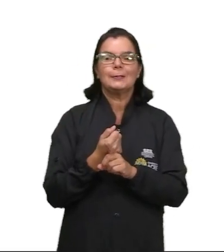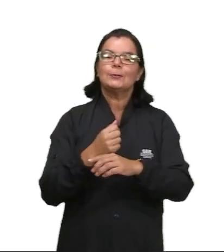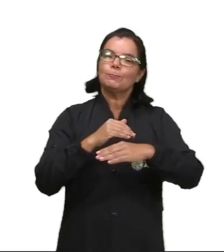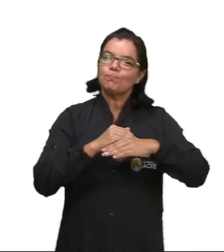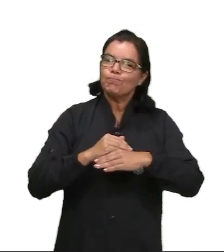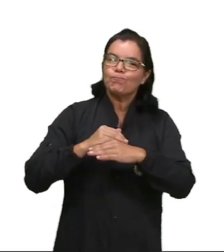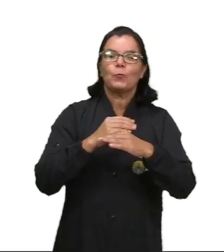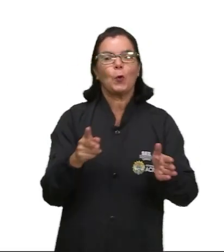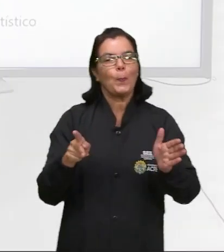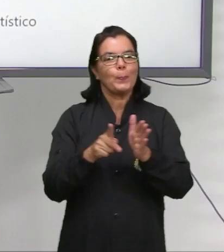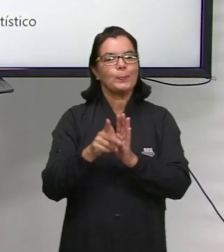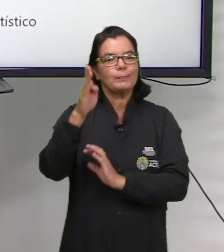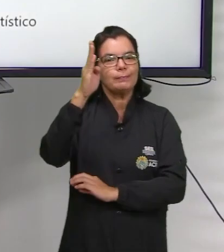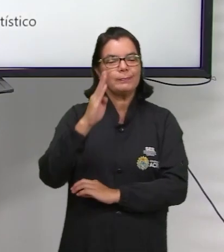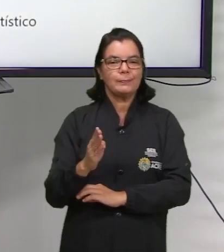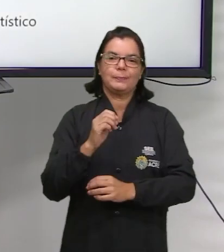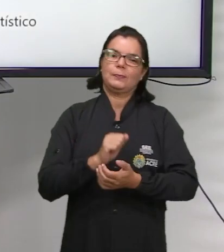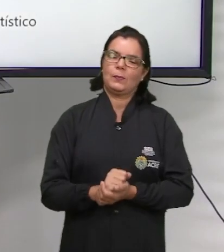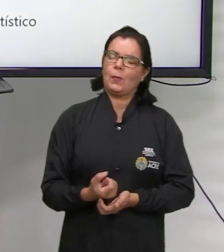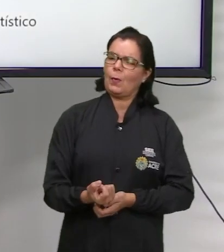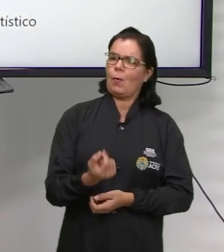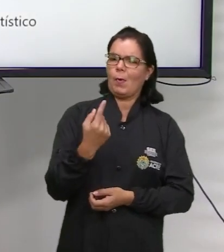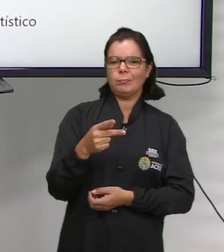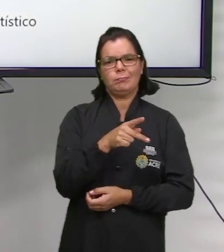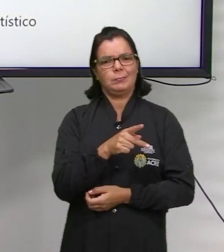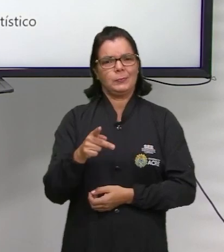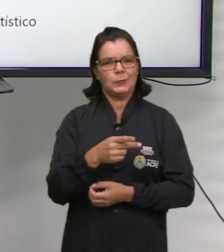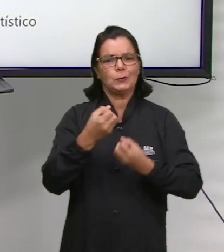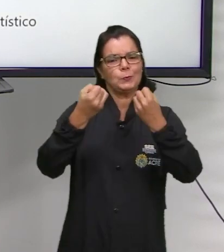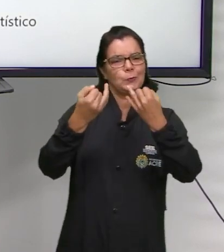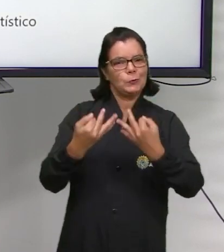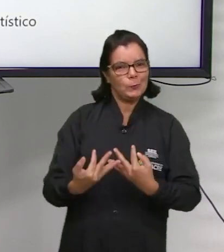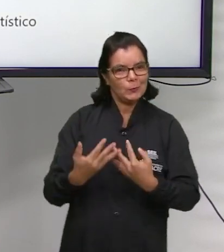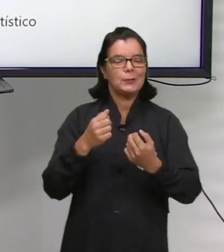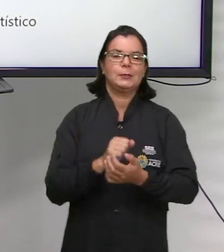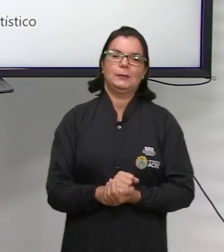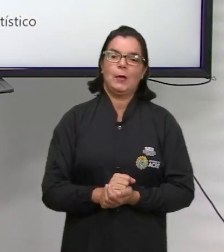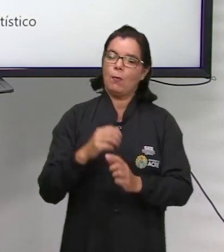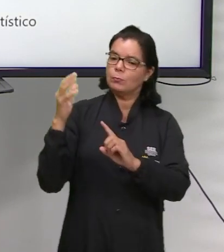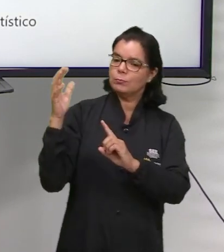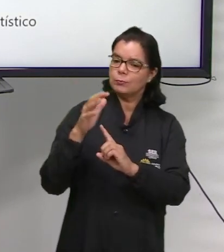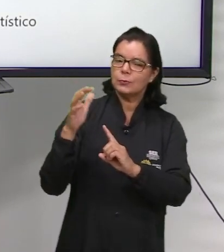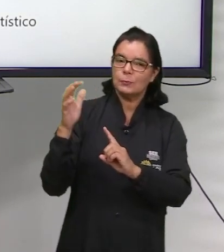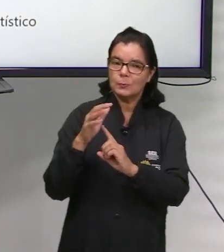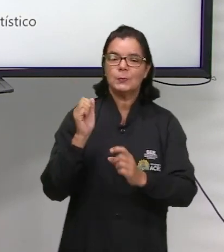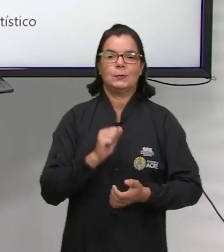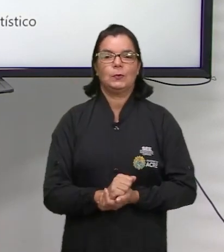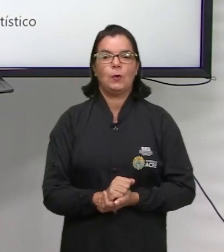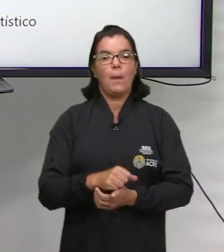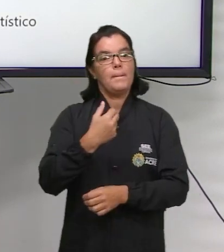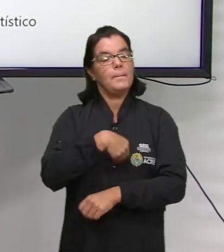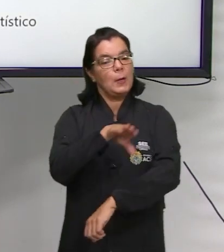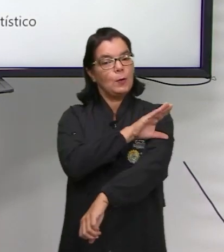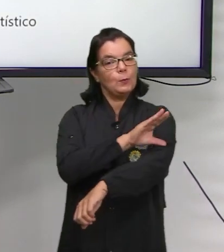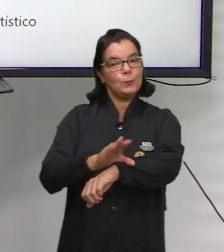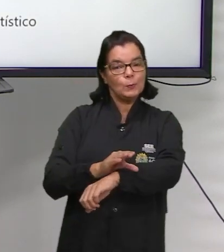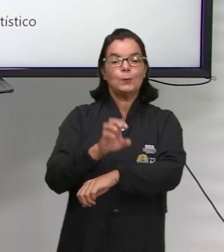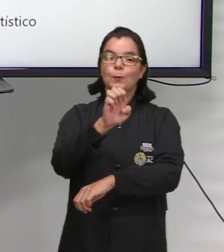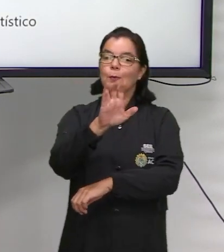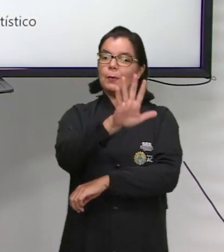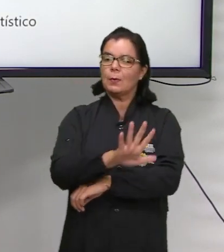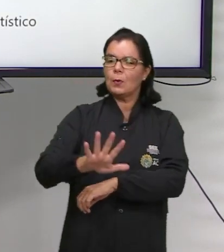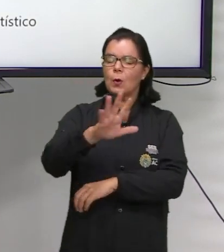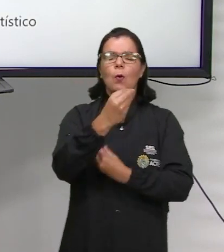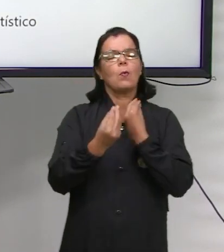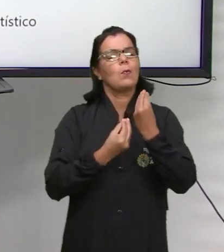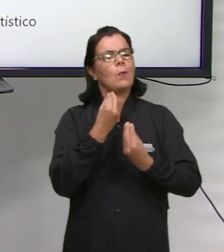genuinamente brasileira. Ué, professor, o senhor acabou de falar que eles vão ser muito influenciados pela cultura europeia. Como